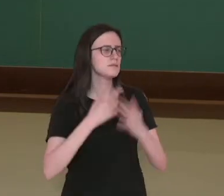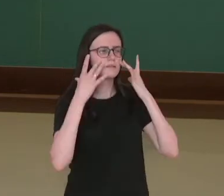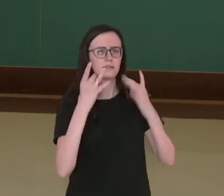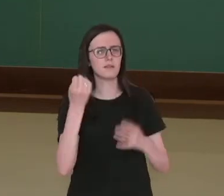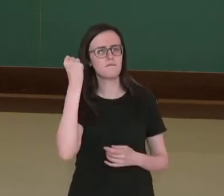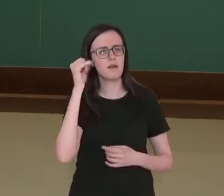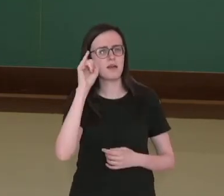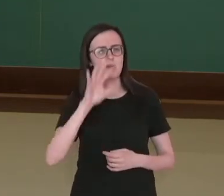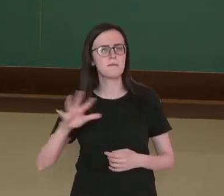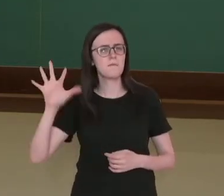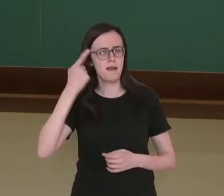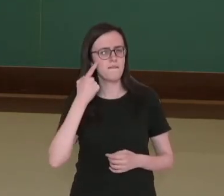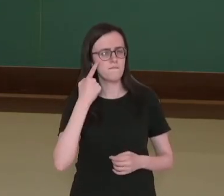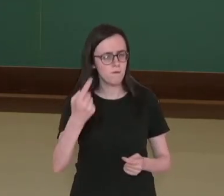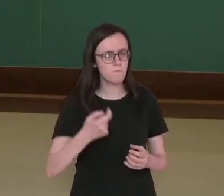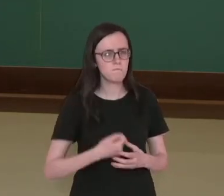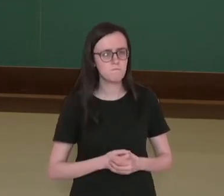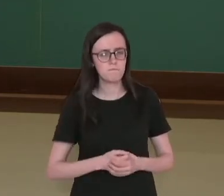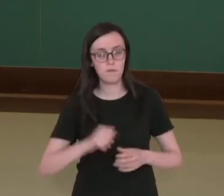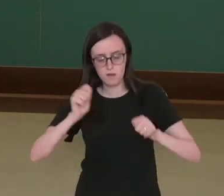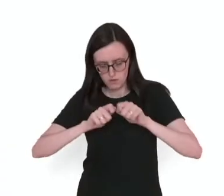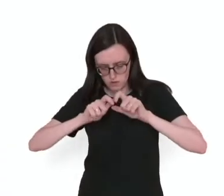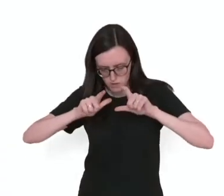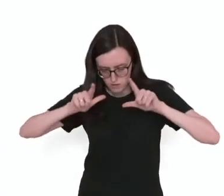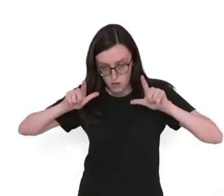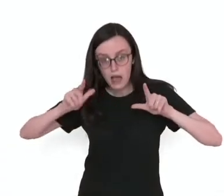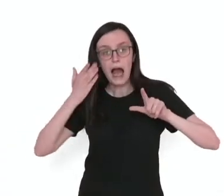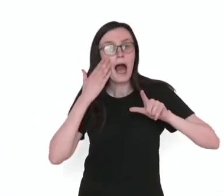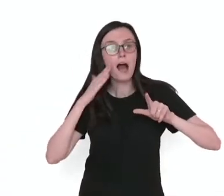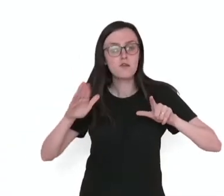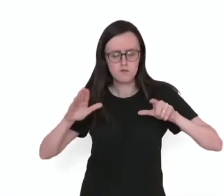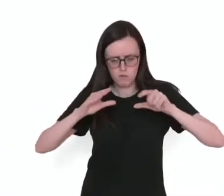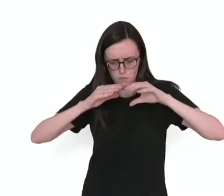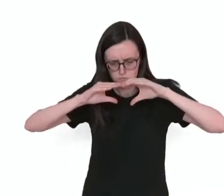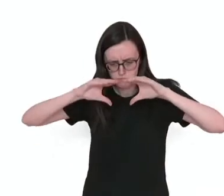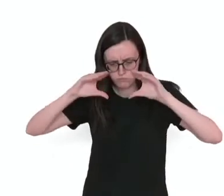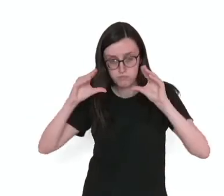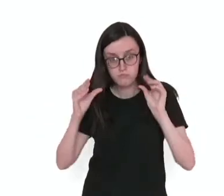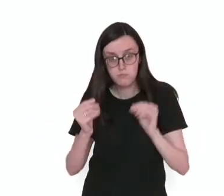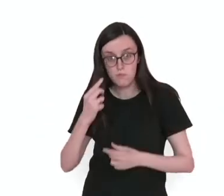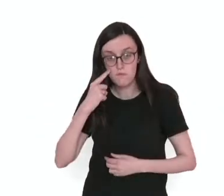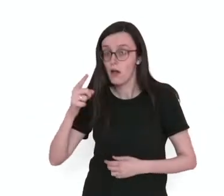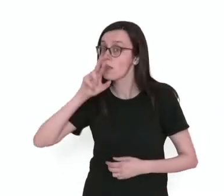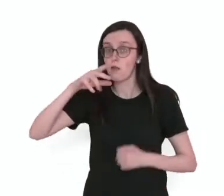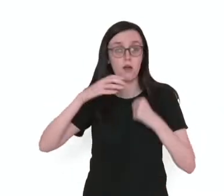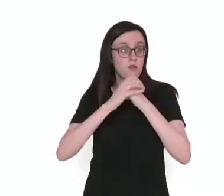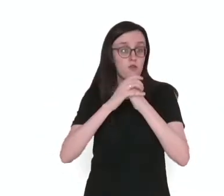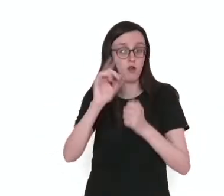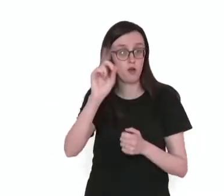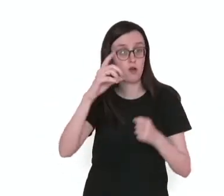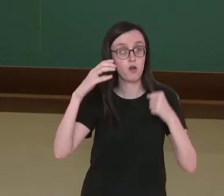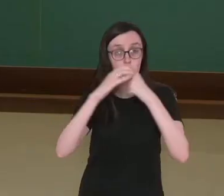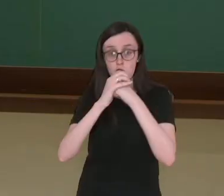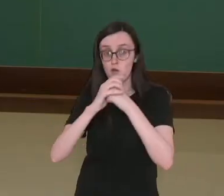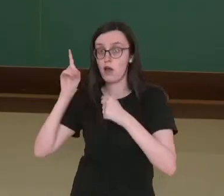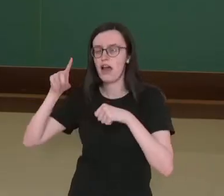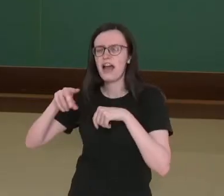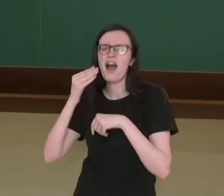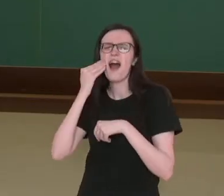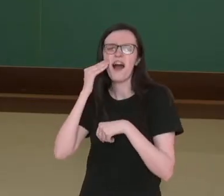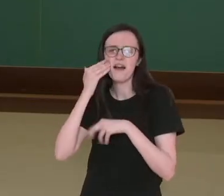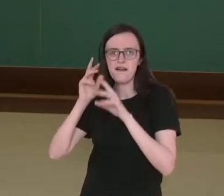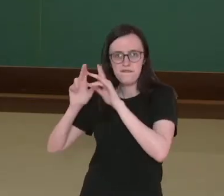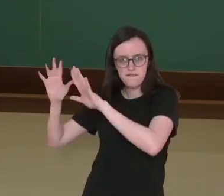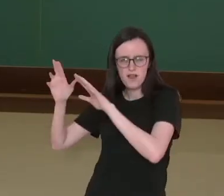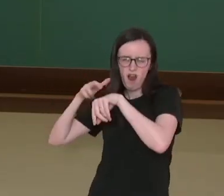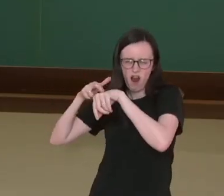na imagem? Olha, é enorme, azul. Não é o núcleo, olha só, o núcleo está aqui,